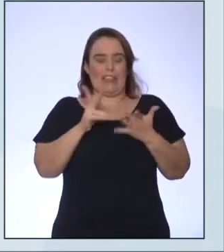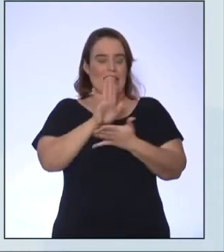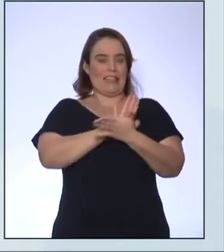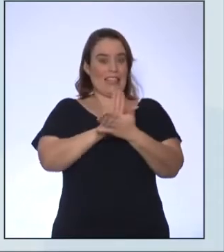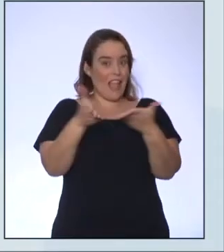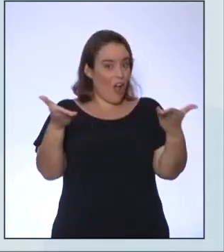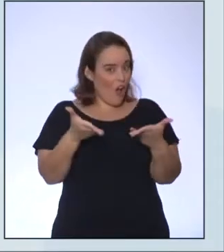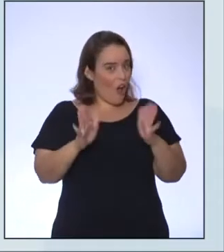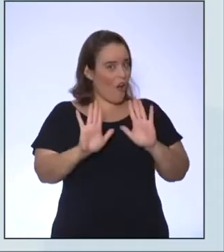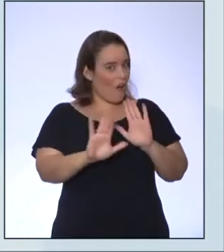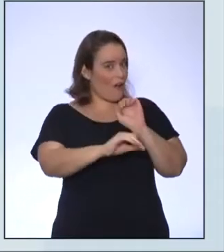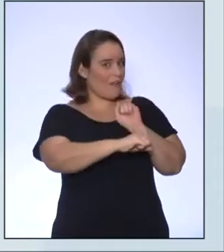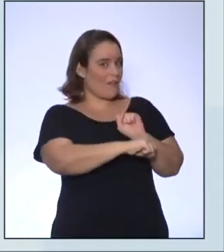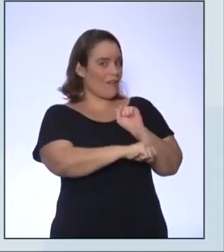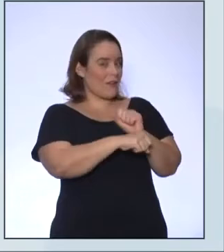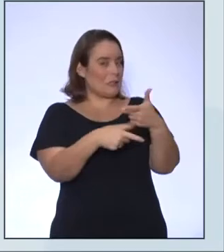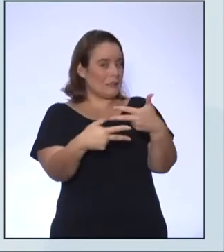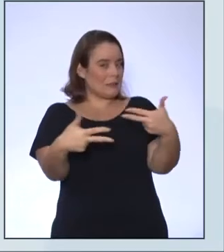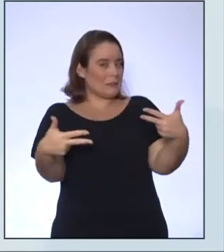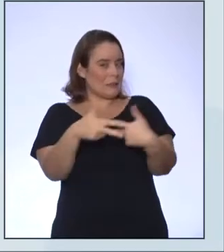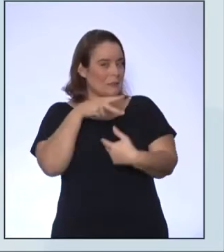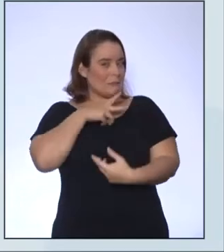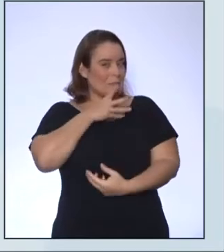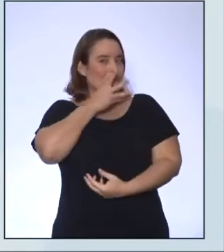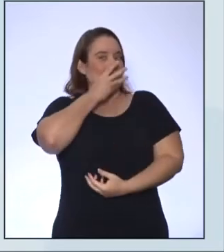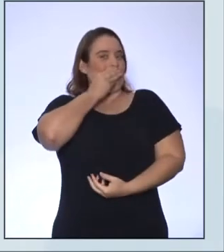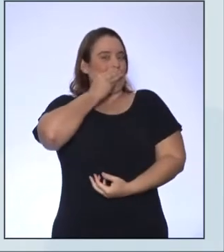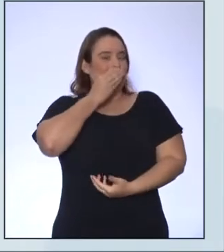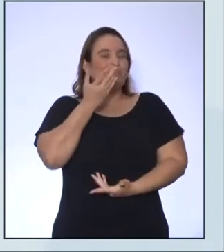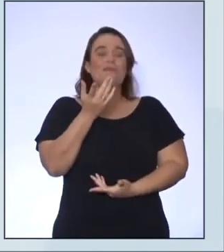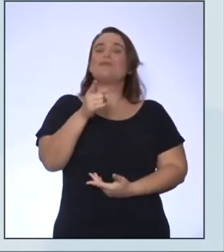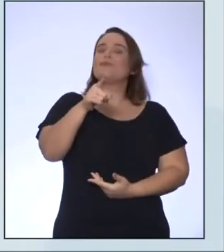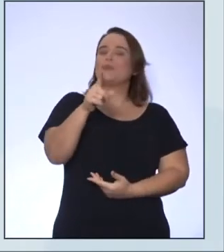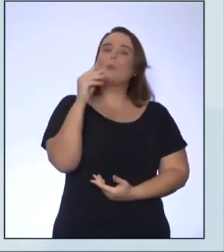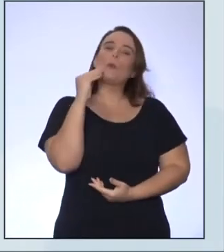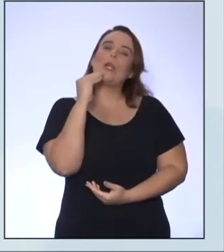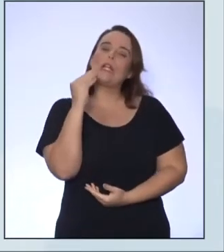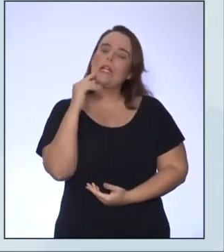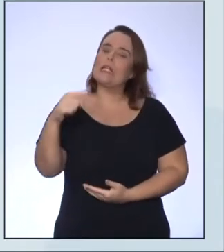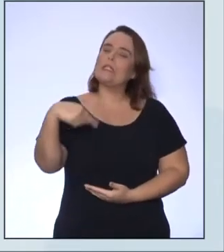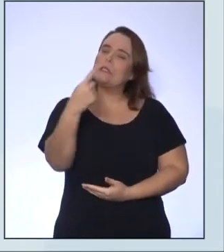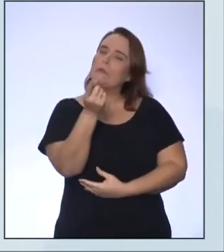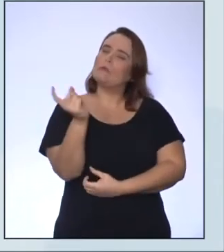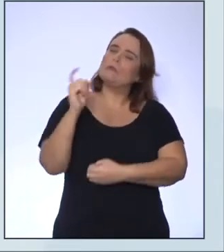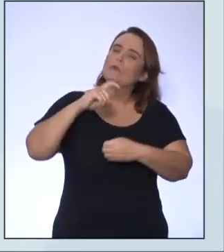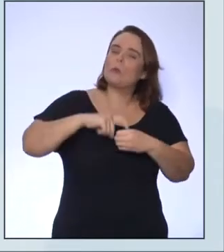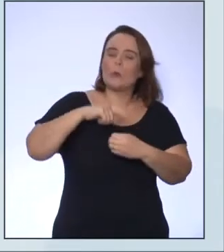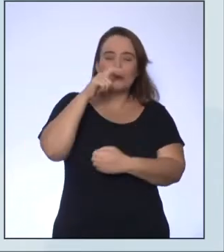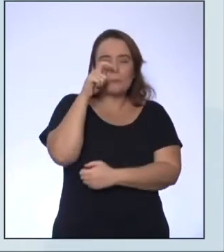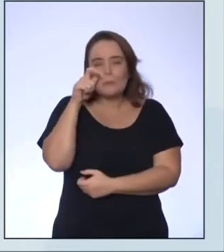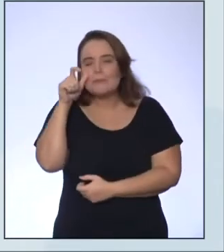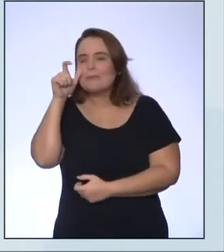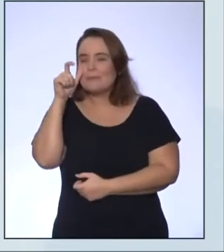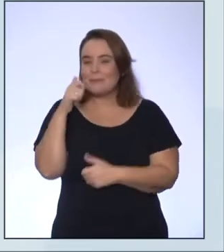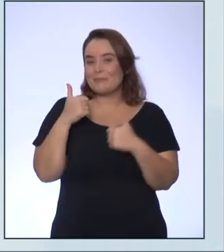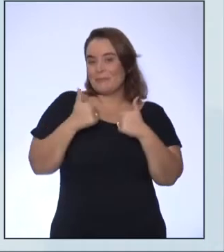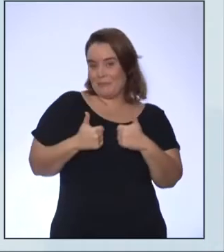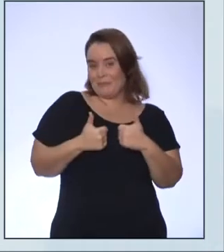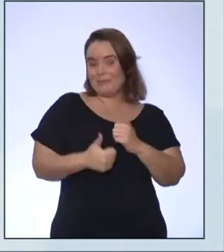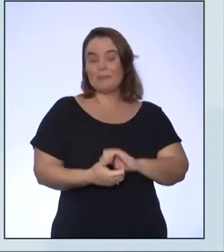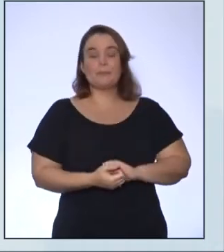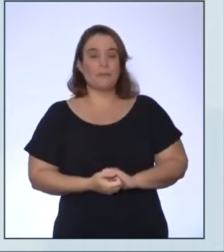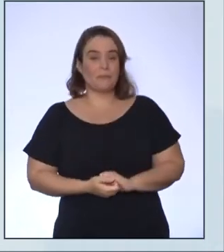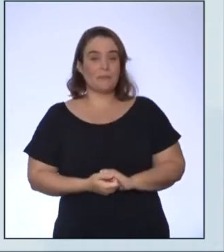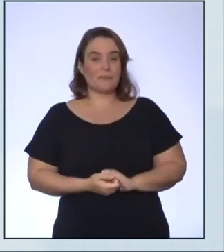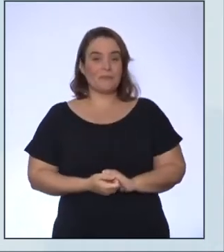dessa paisagem ainda, e você vai ter a oportunidade, daqui a pouquinho, de voltar e observar um pouquinho mais. Então,